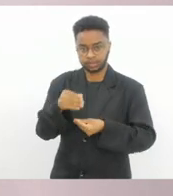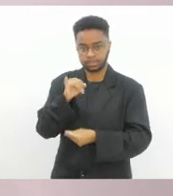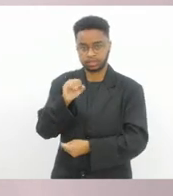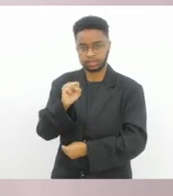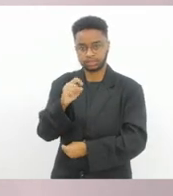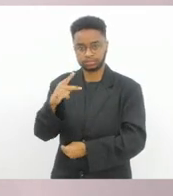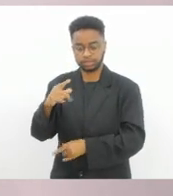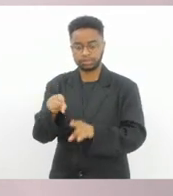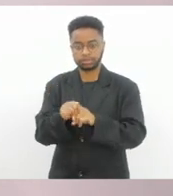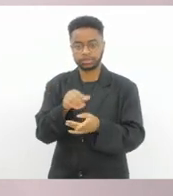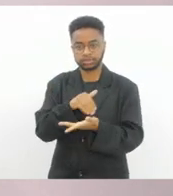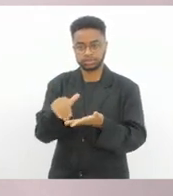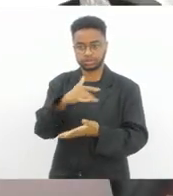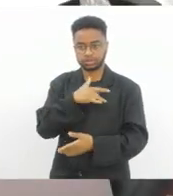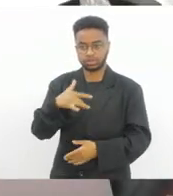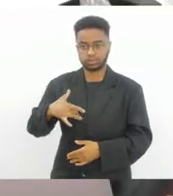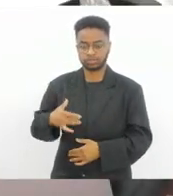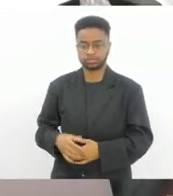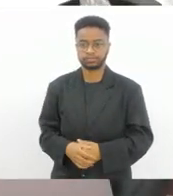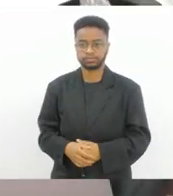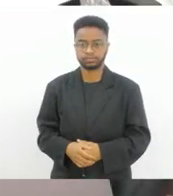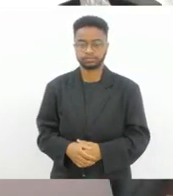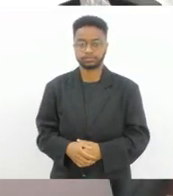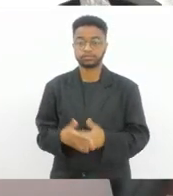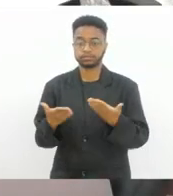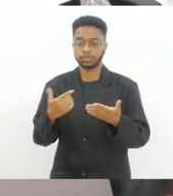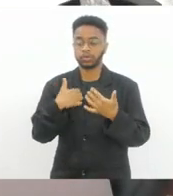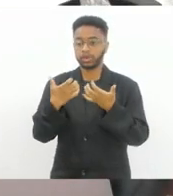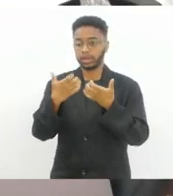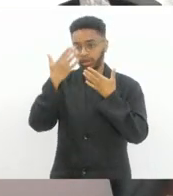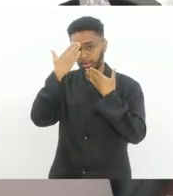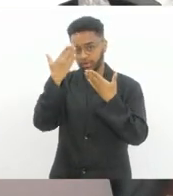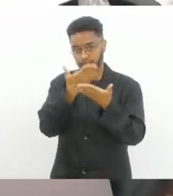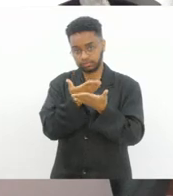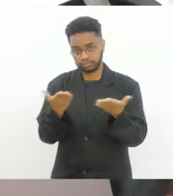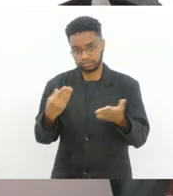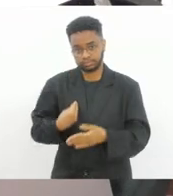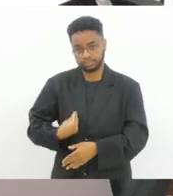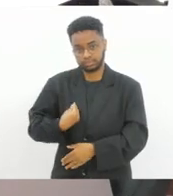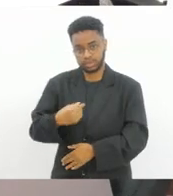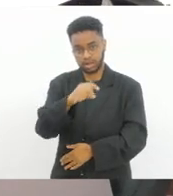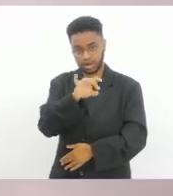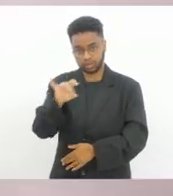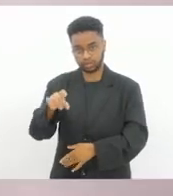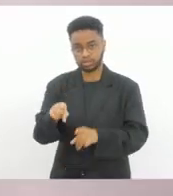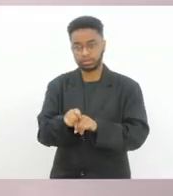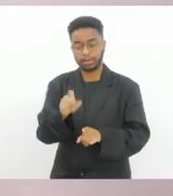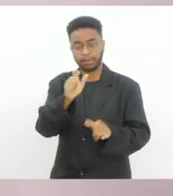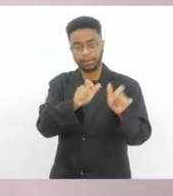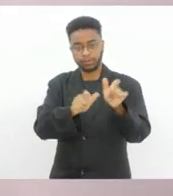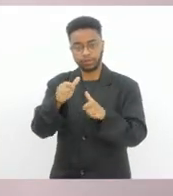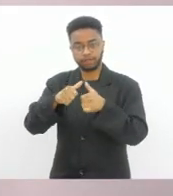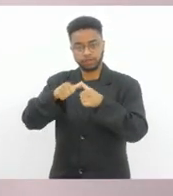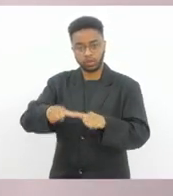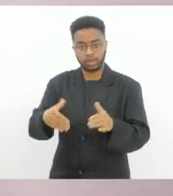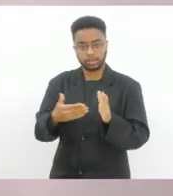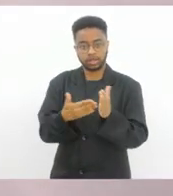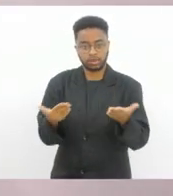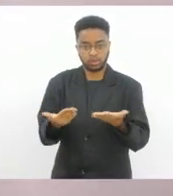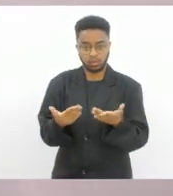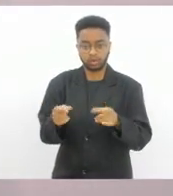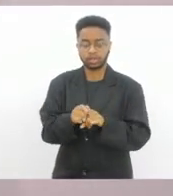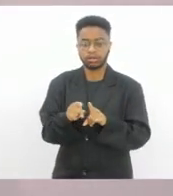e pela Secretaria de Saúde. Bom, gente, quero agradecer muito a presença de vocês, as pessoas que ficaram conosco